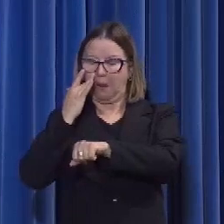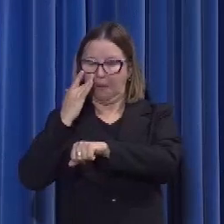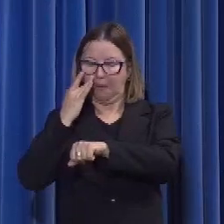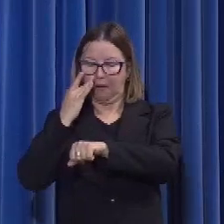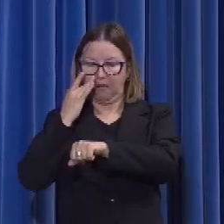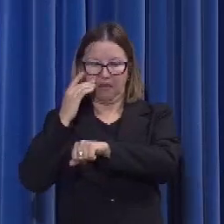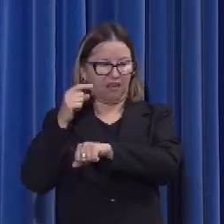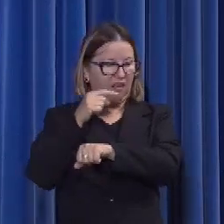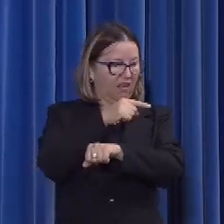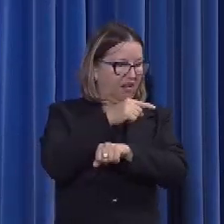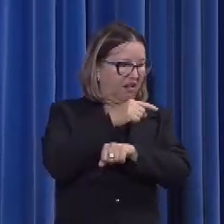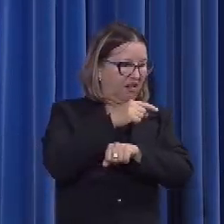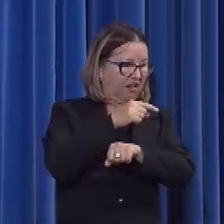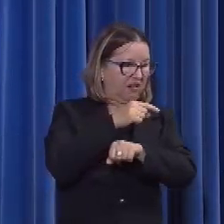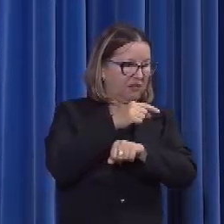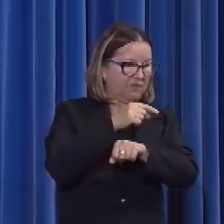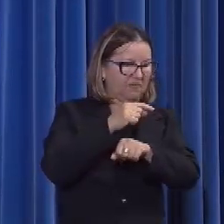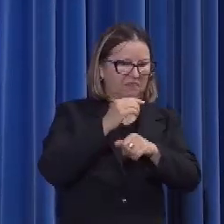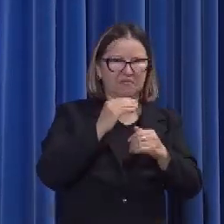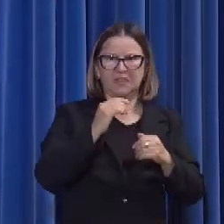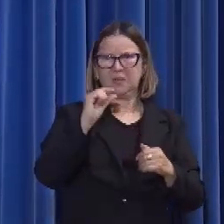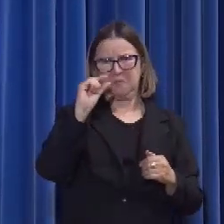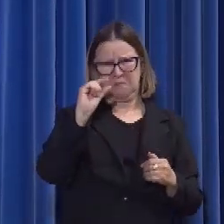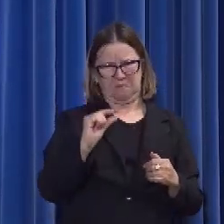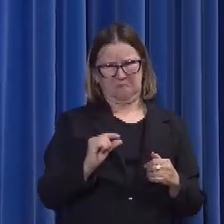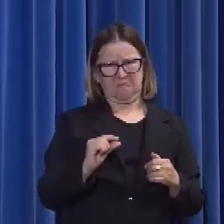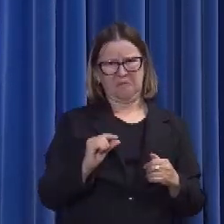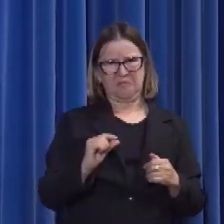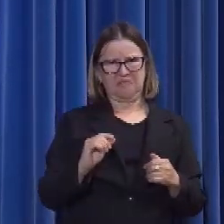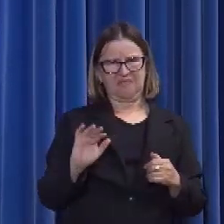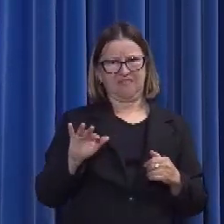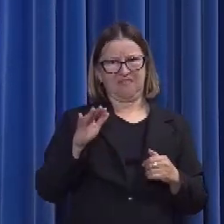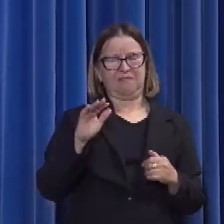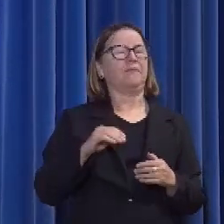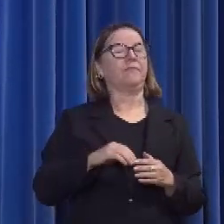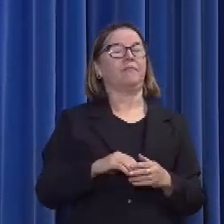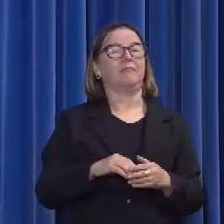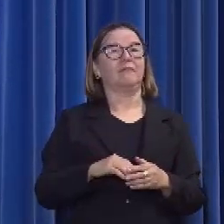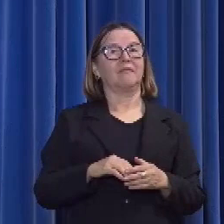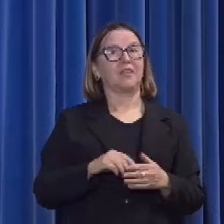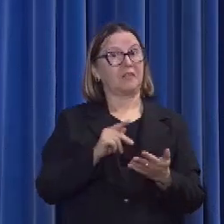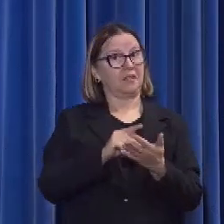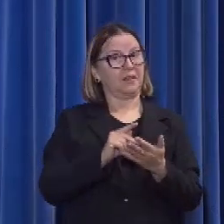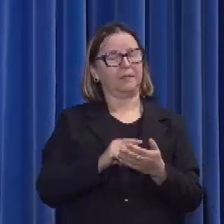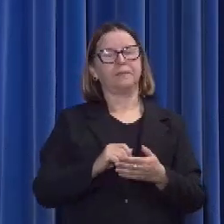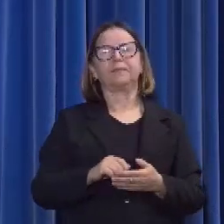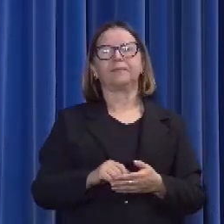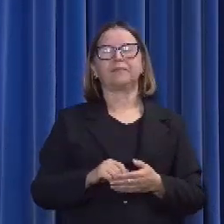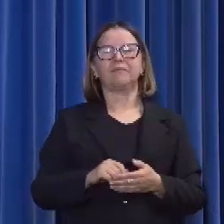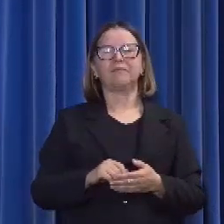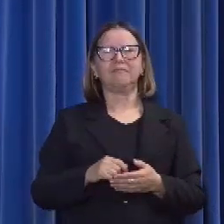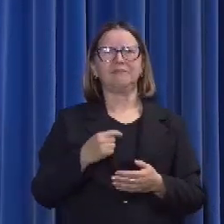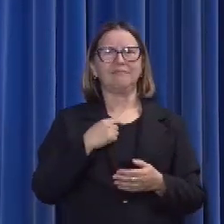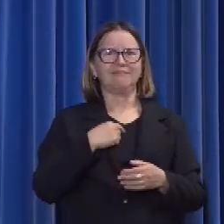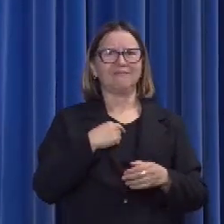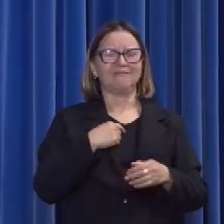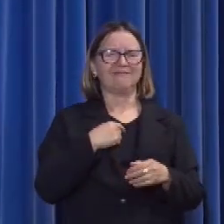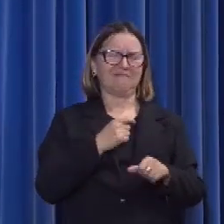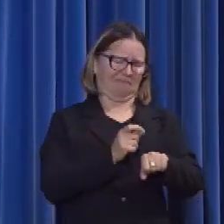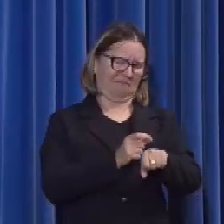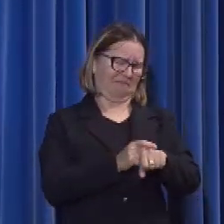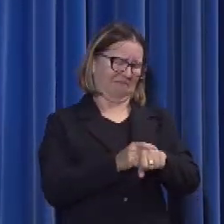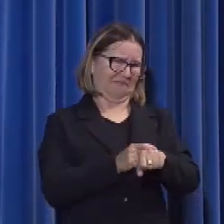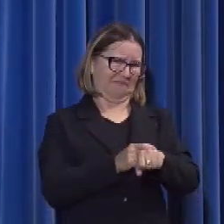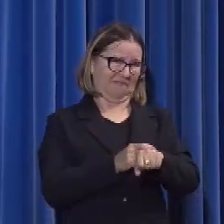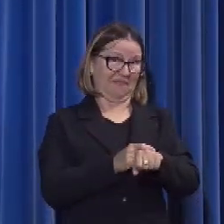pouco. Verdade ou não? Eu tenho um apreçozinho aqui pelo meu G-Shock. Mas